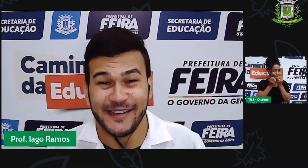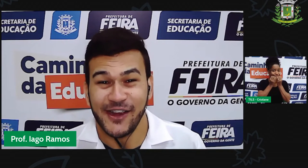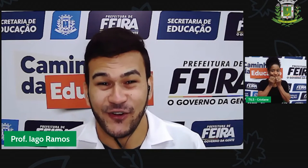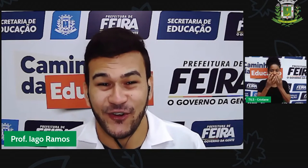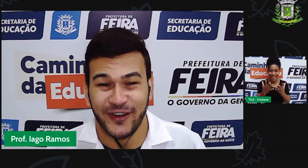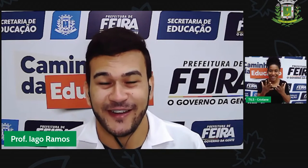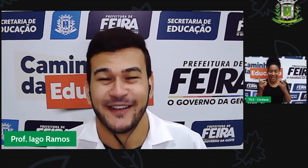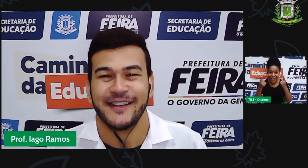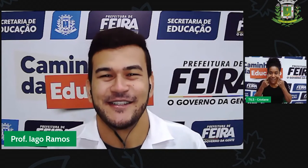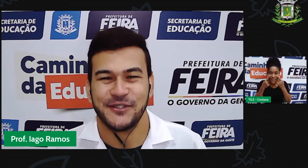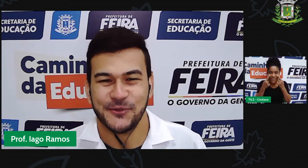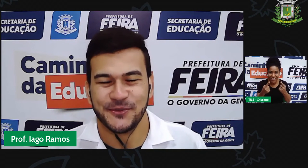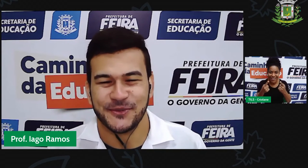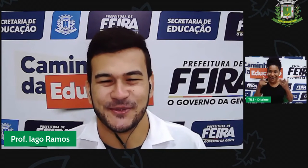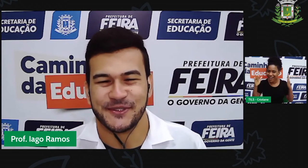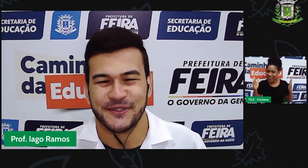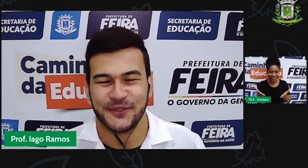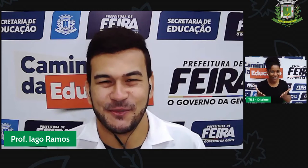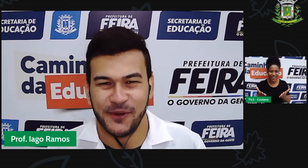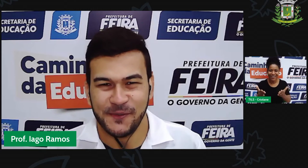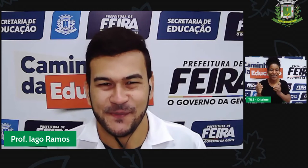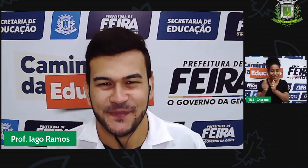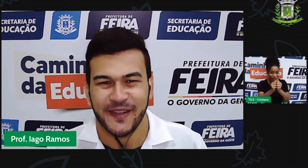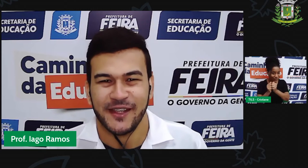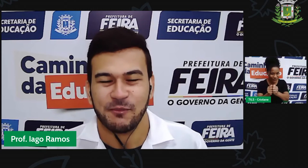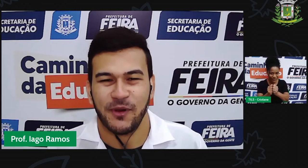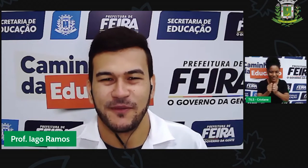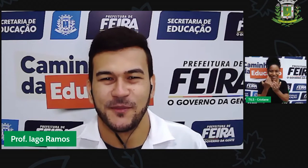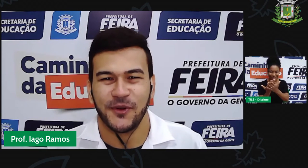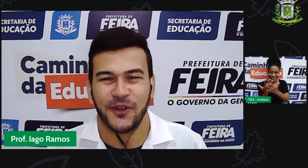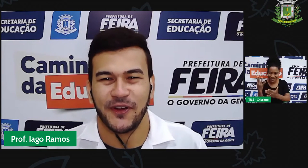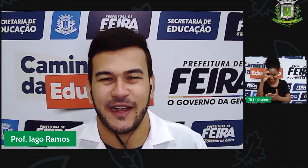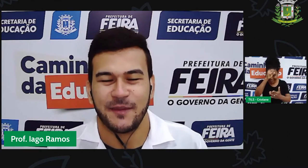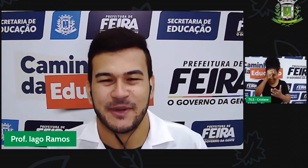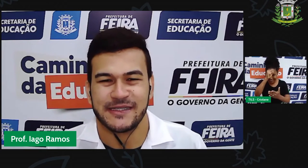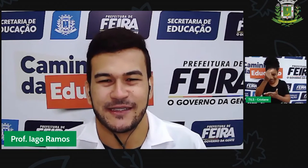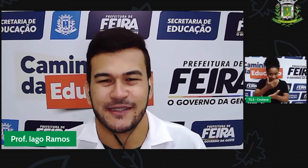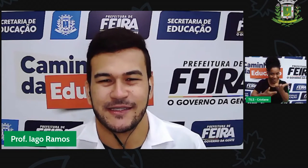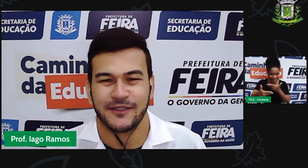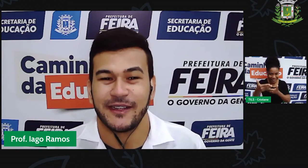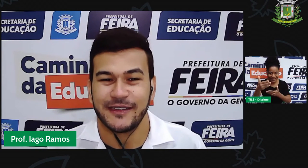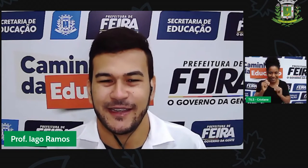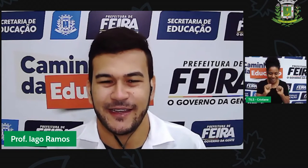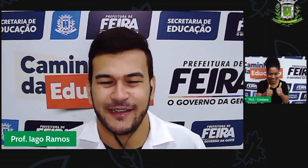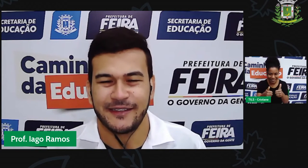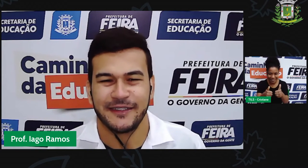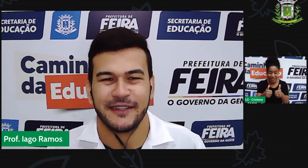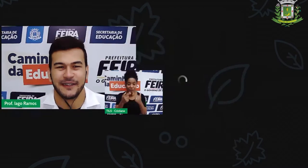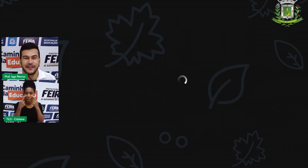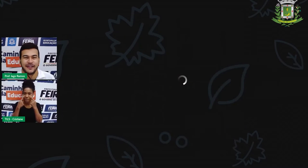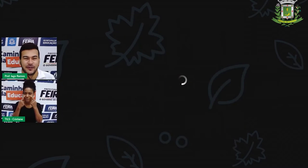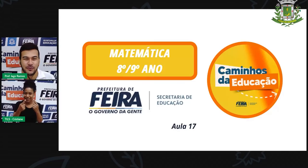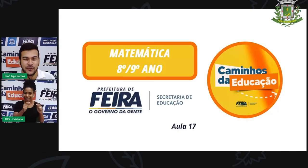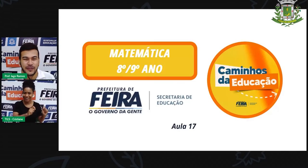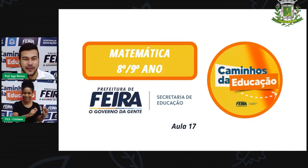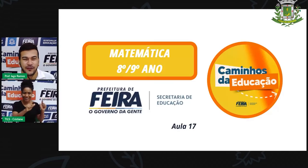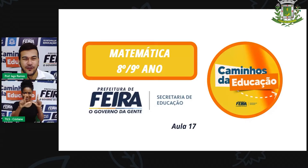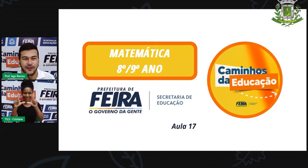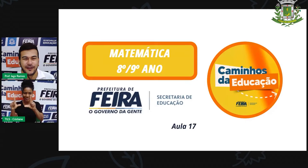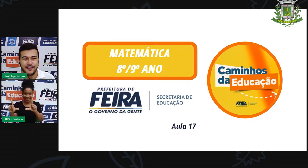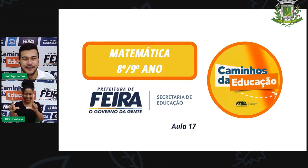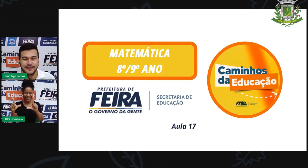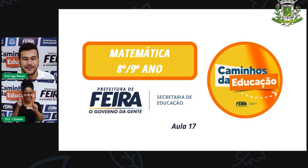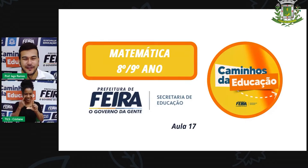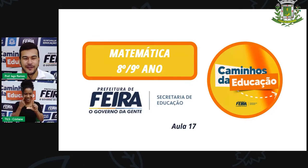aqui e agora juntos. Tudo bom? Bom, vamos colocar a apresentação na tela, porque